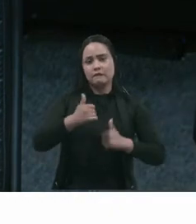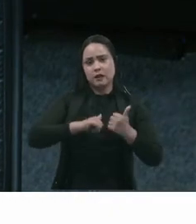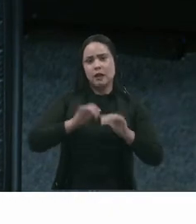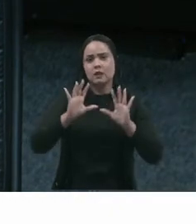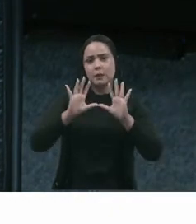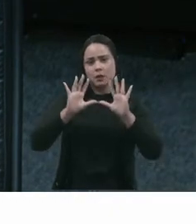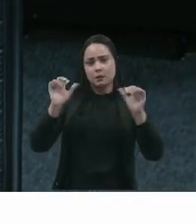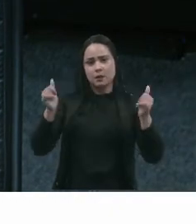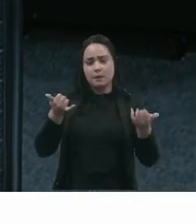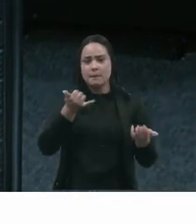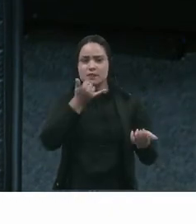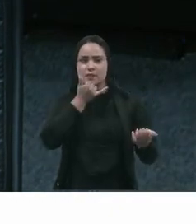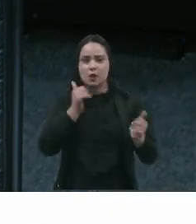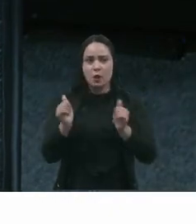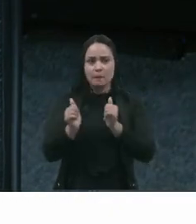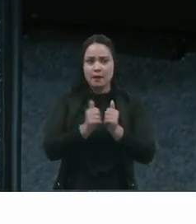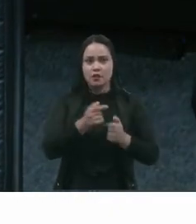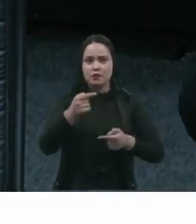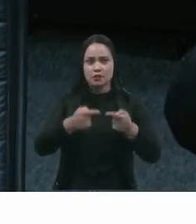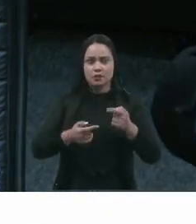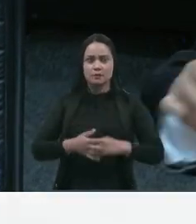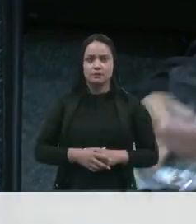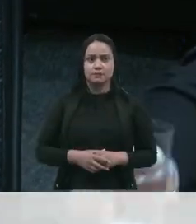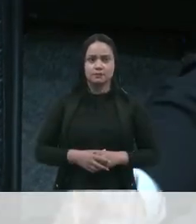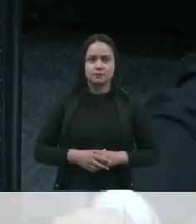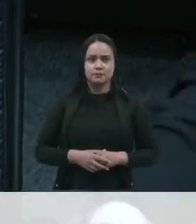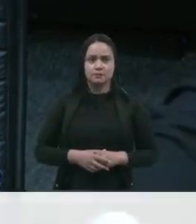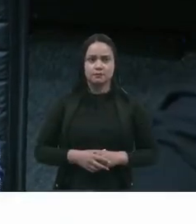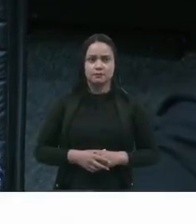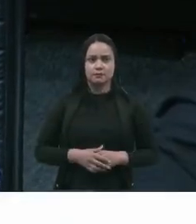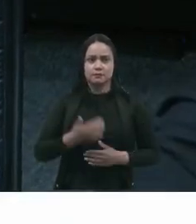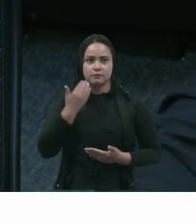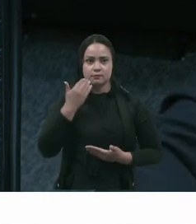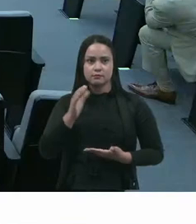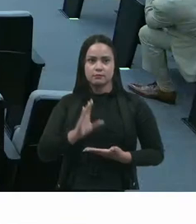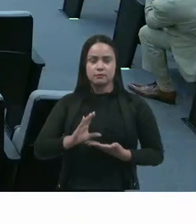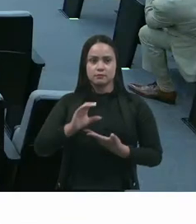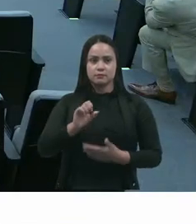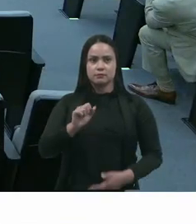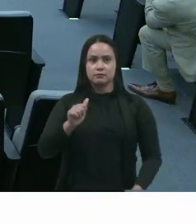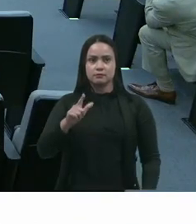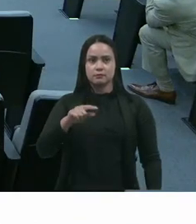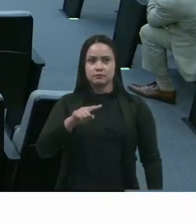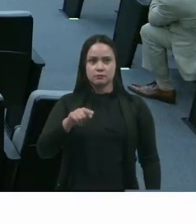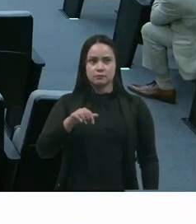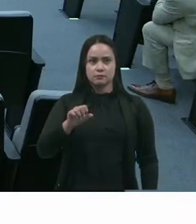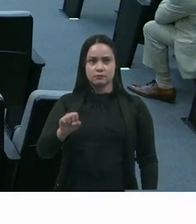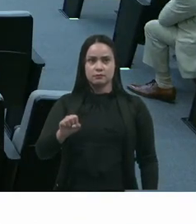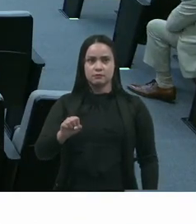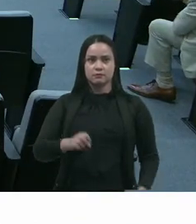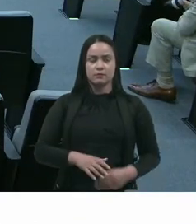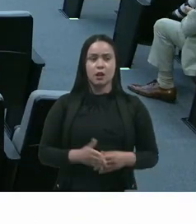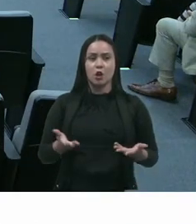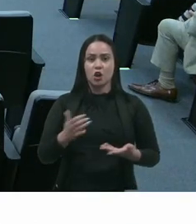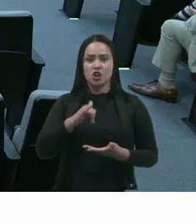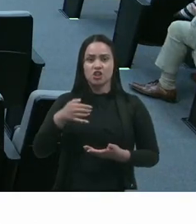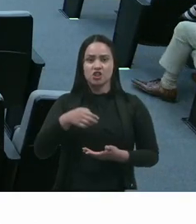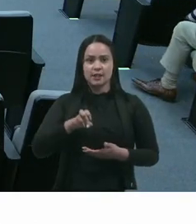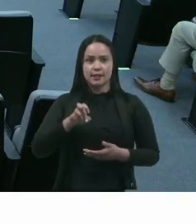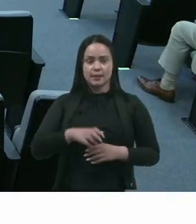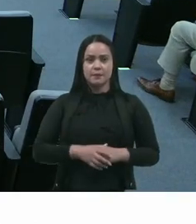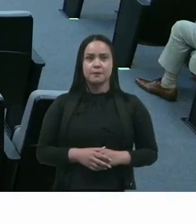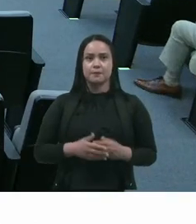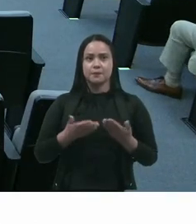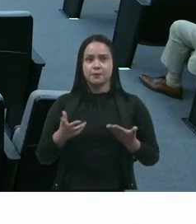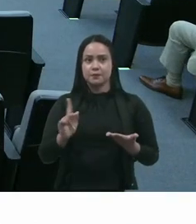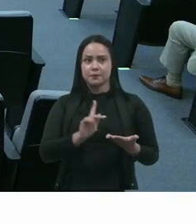tribunal, eu peço vênia para acompanhar a divergência. Obrigada, conselheira Salise. Como vota a conselheira Jane? Pois